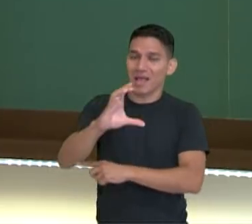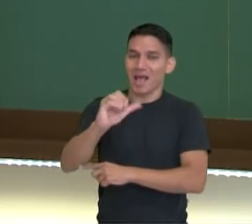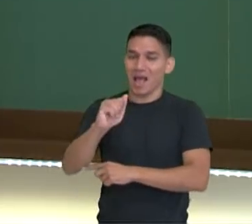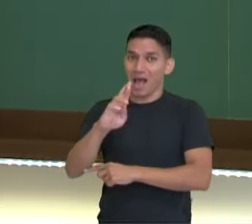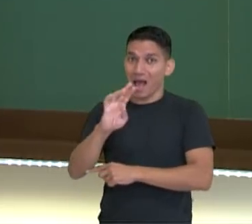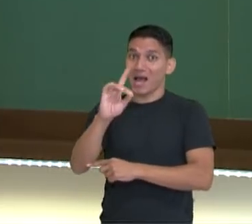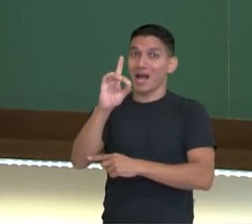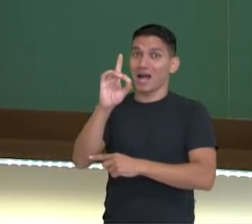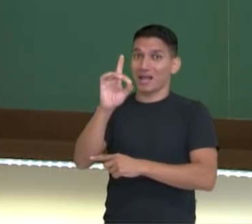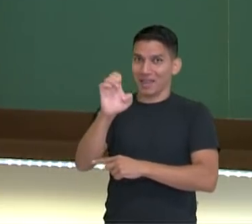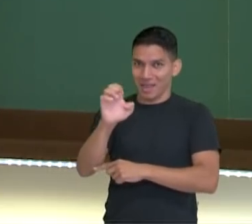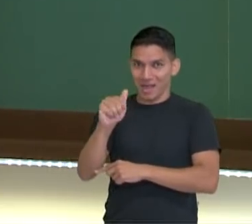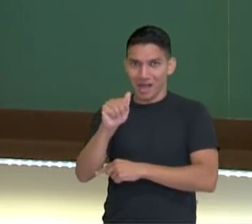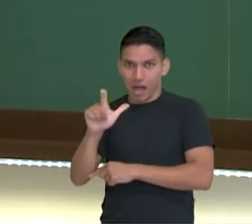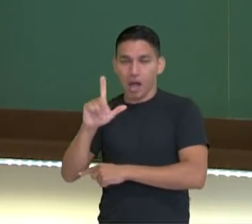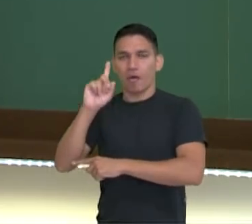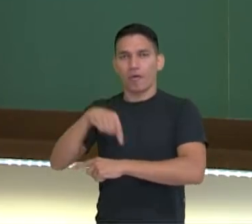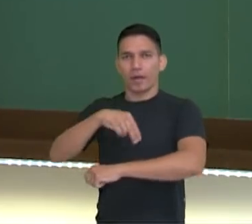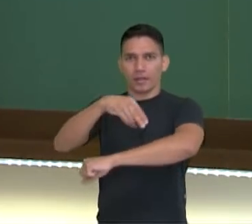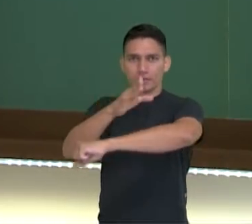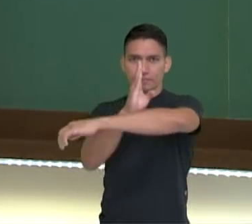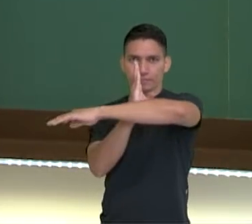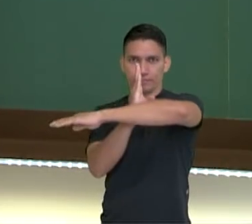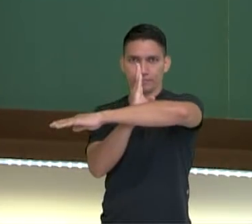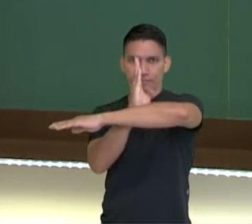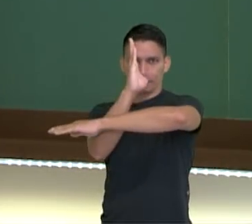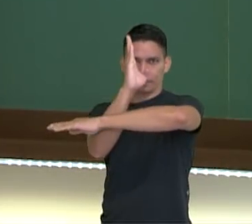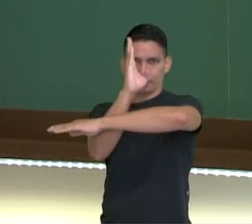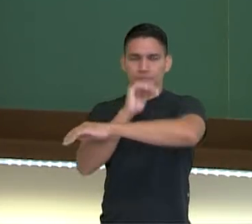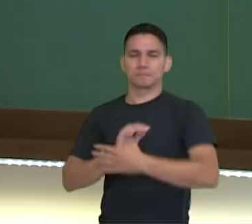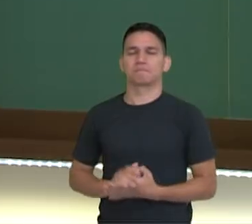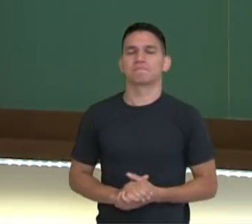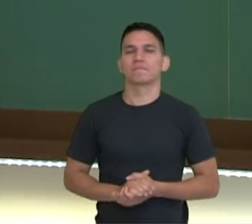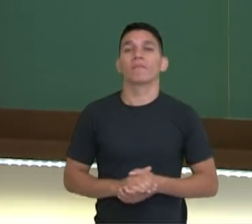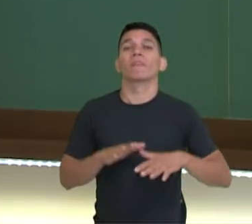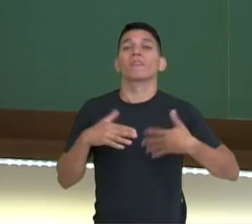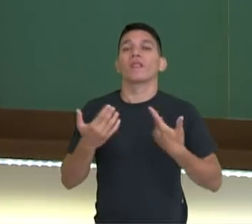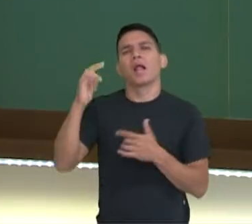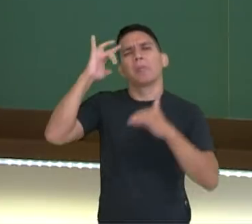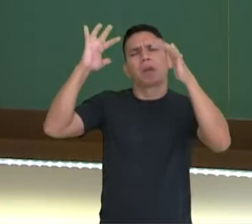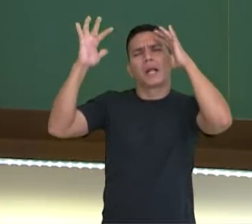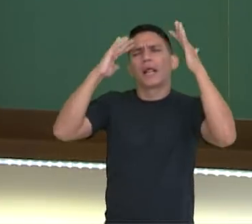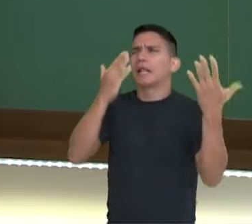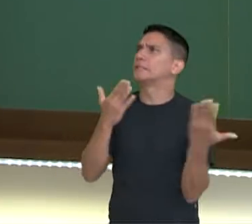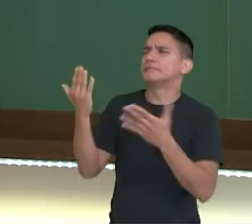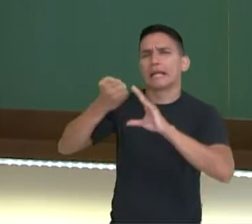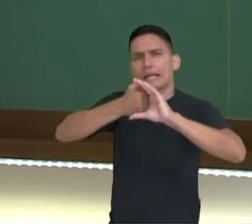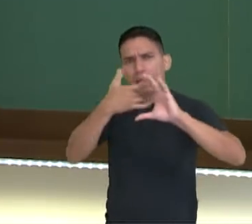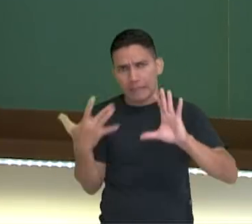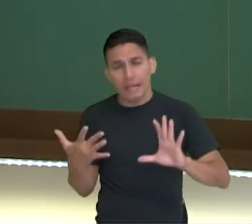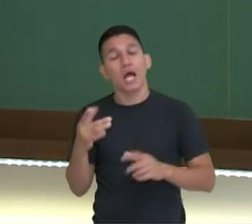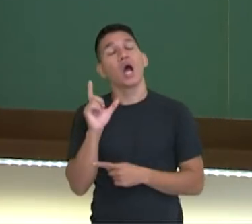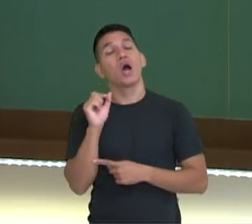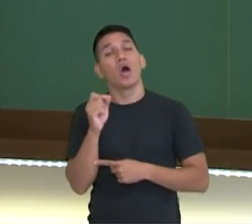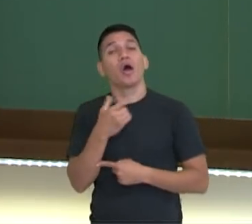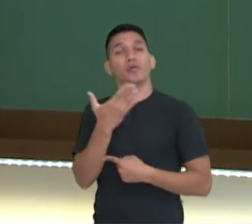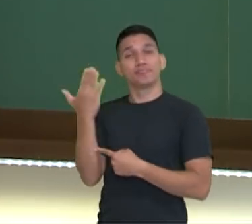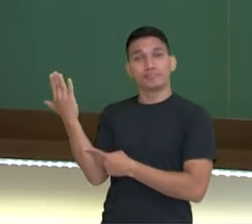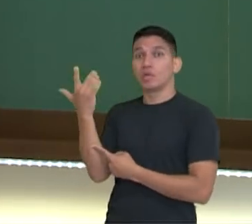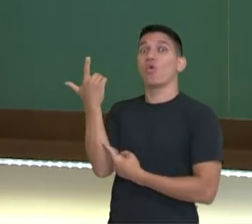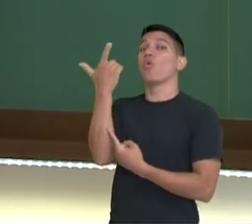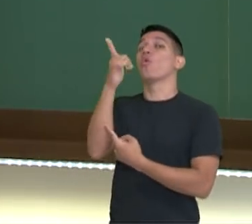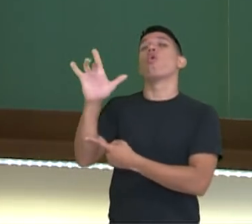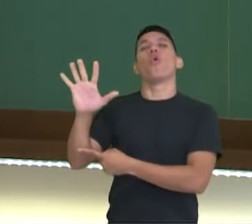esses 4 aqui. Então, quem anotou isso, resposta certa. E aí, pensando nessa característica, nós temos ali